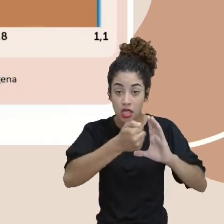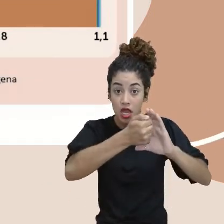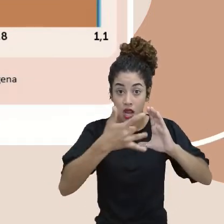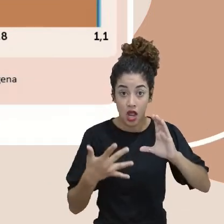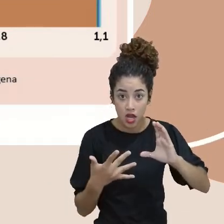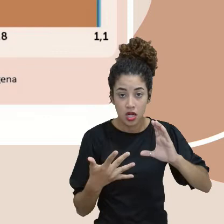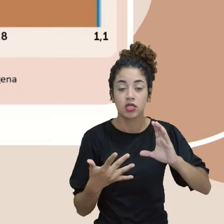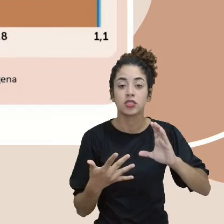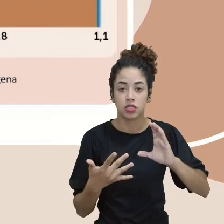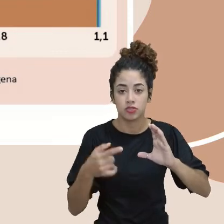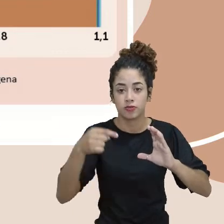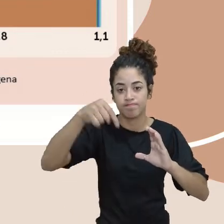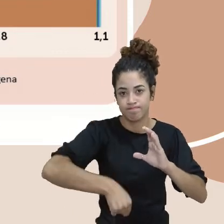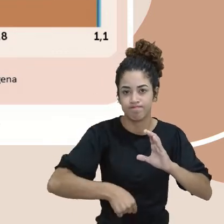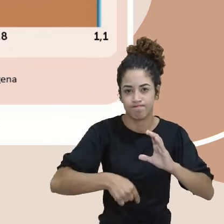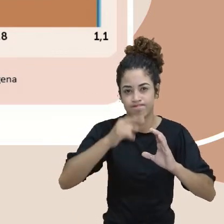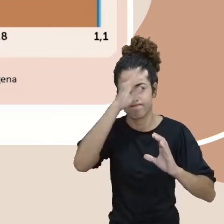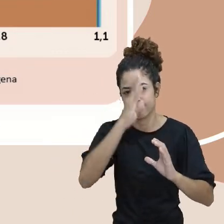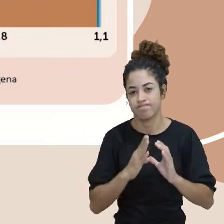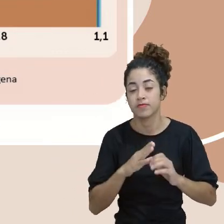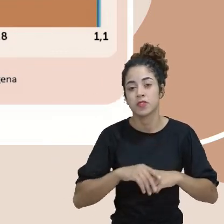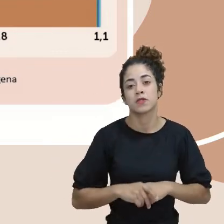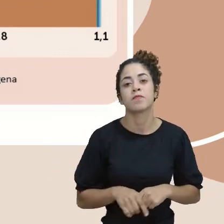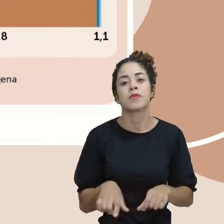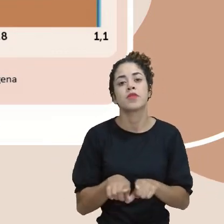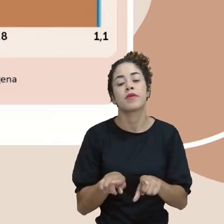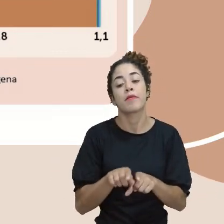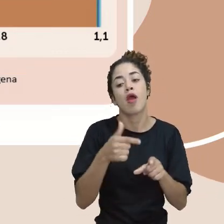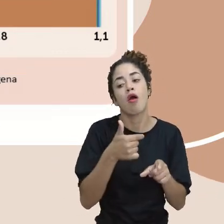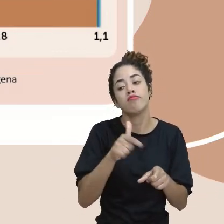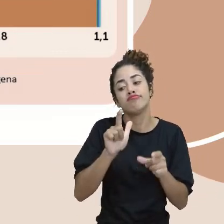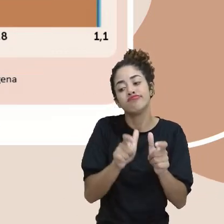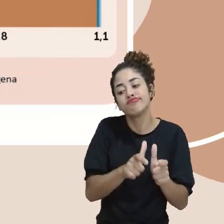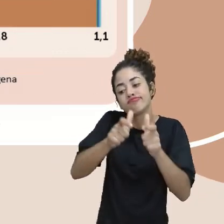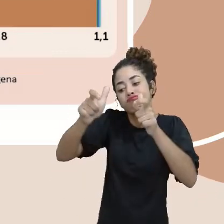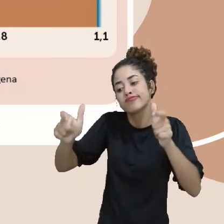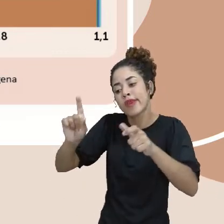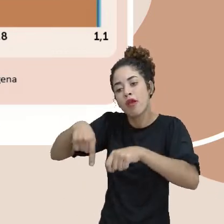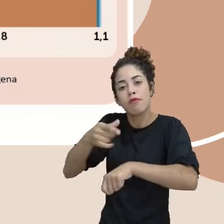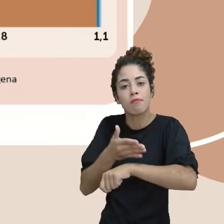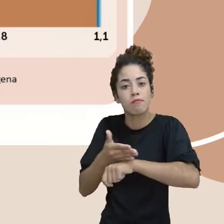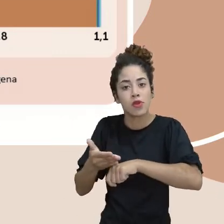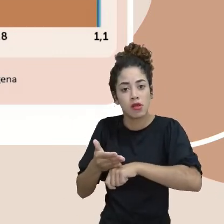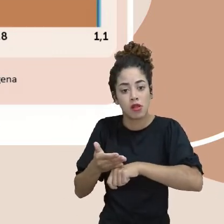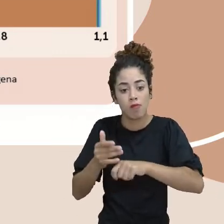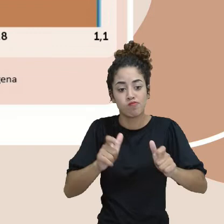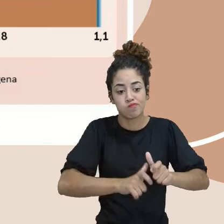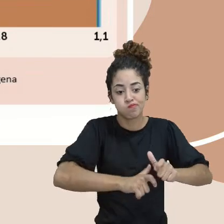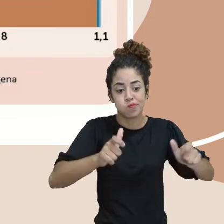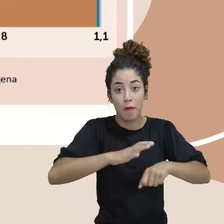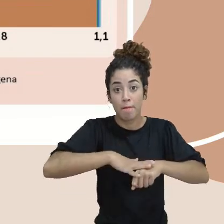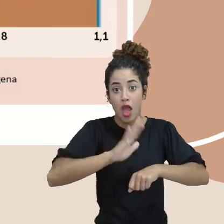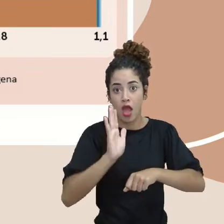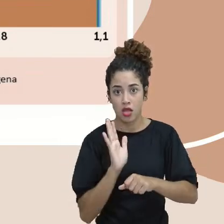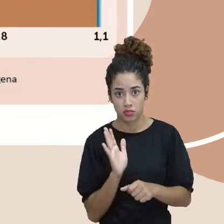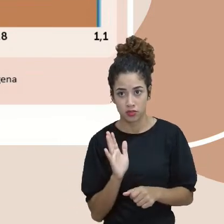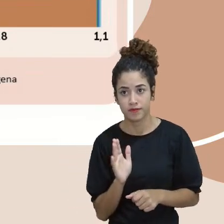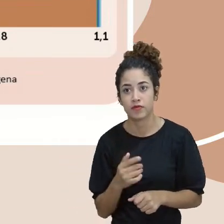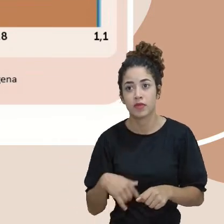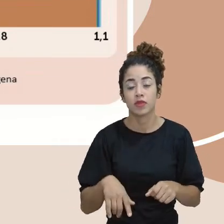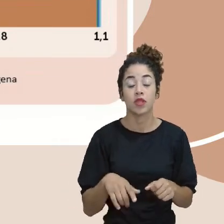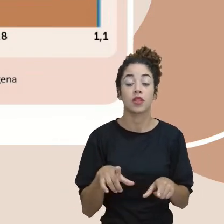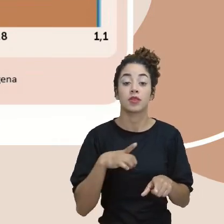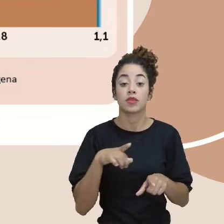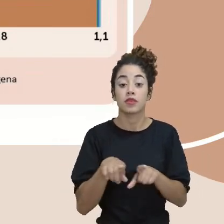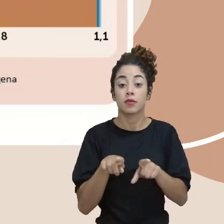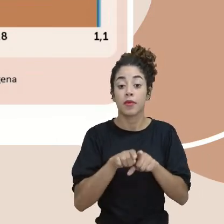da miscigenação do Brasil, né? E a outra grande parte se declara branca, né? As duas maiores. E aí no meio a gente tem